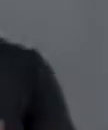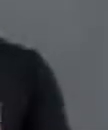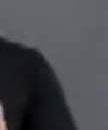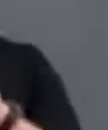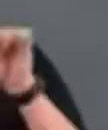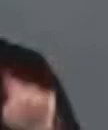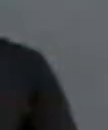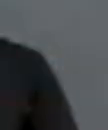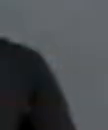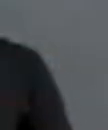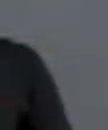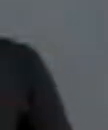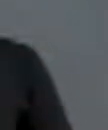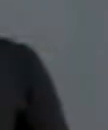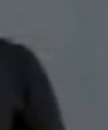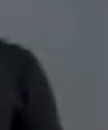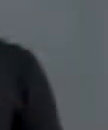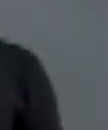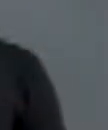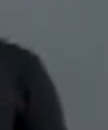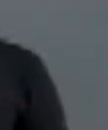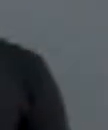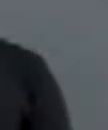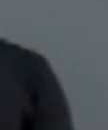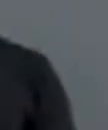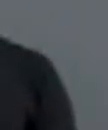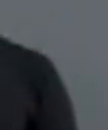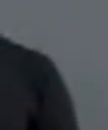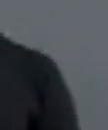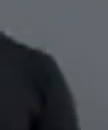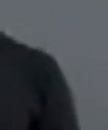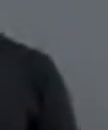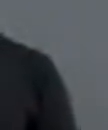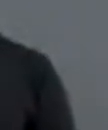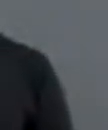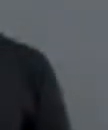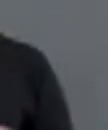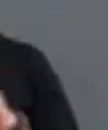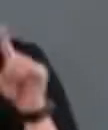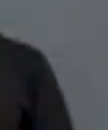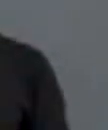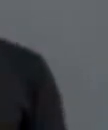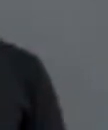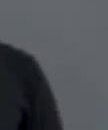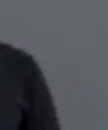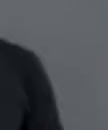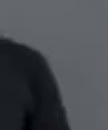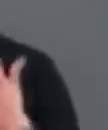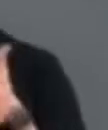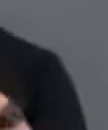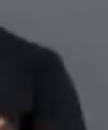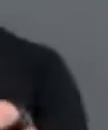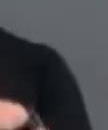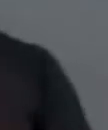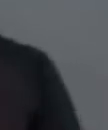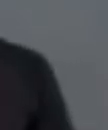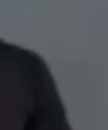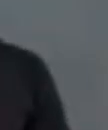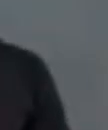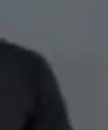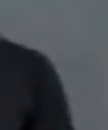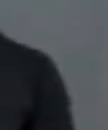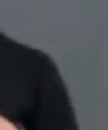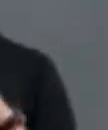dessas armas, senador Cid Gomes, para armar a população civil. Mais de